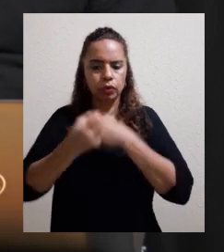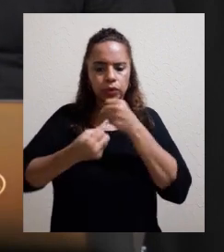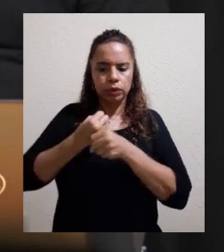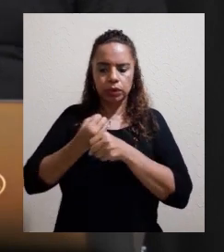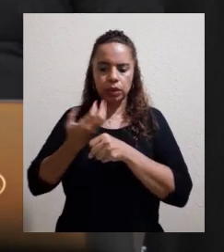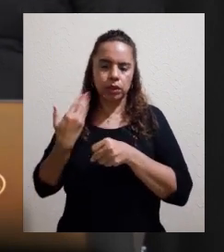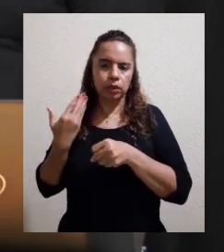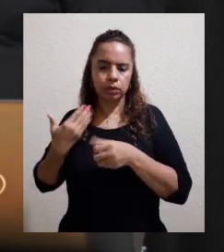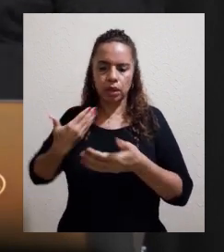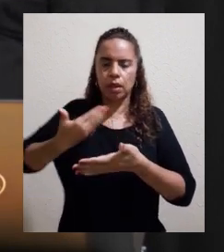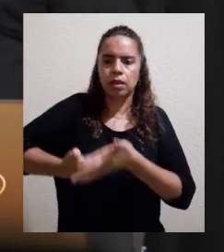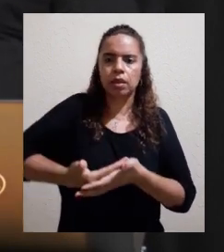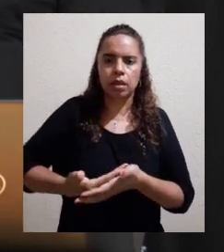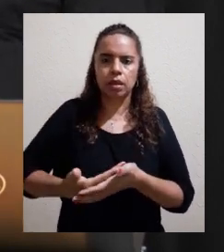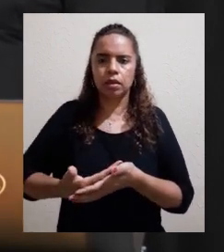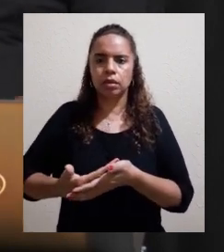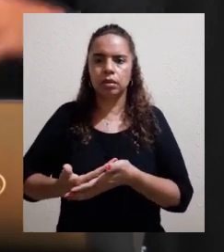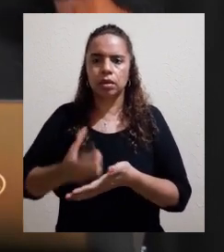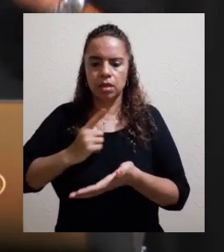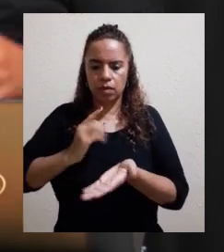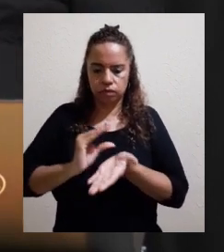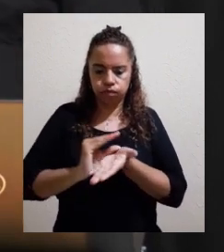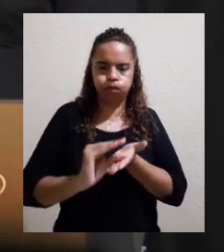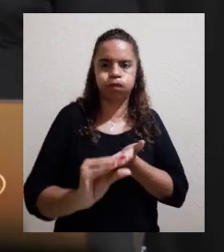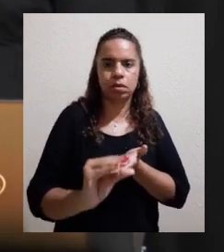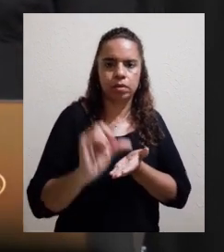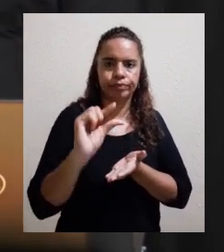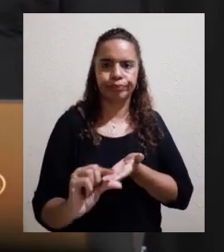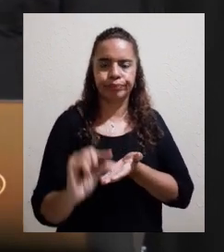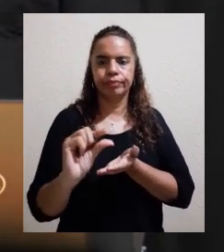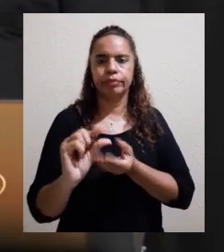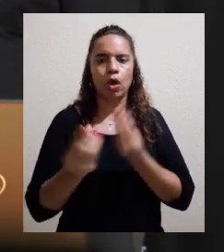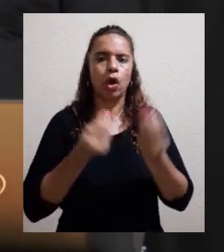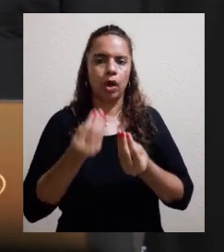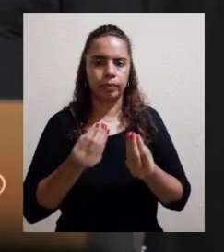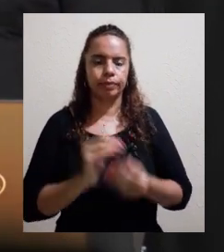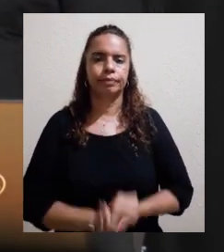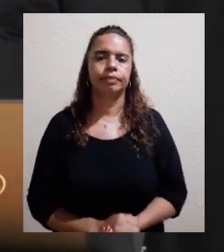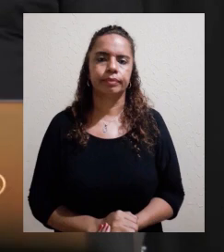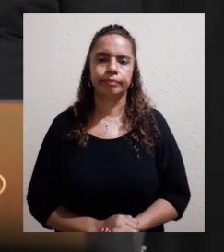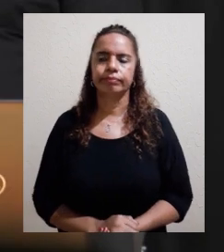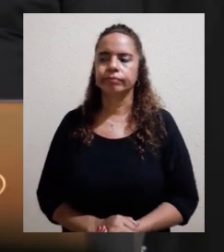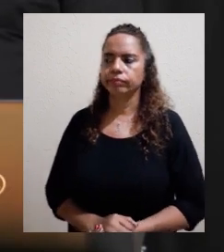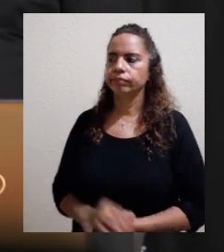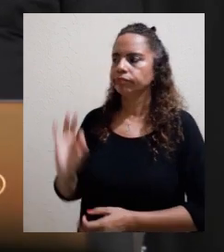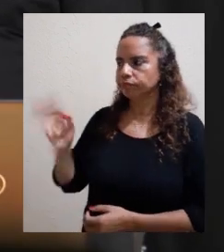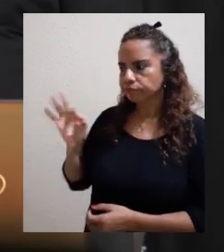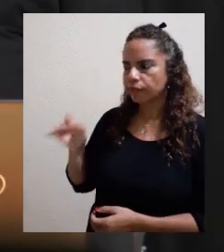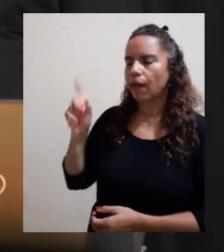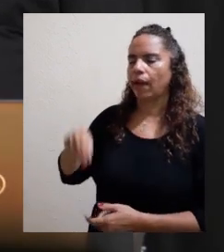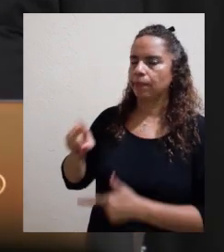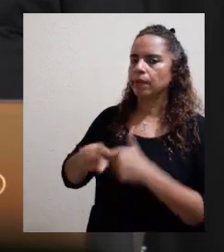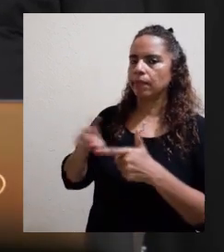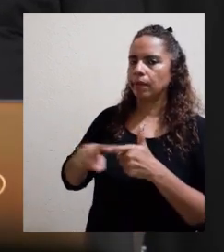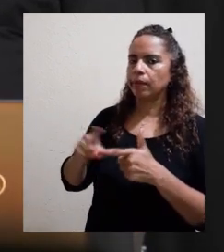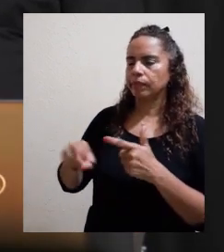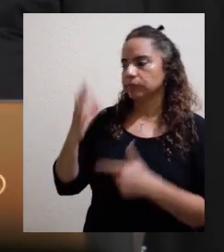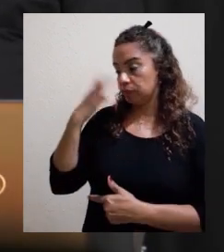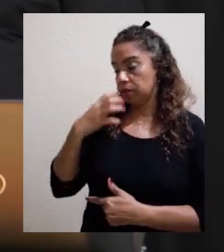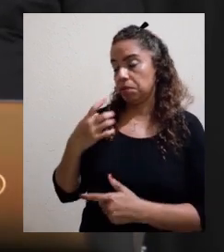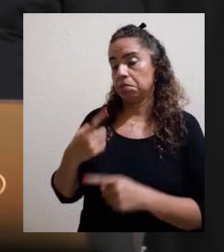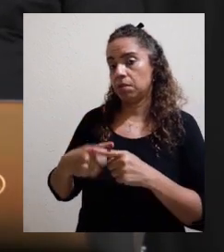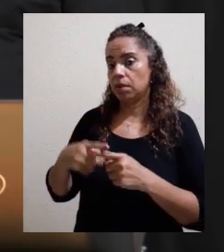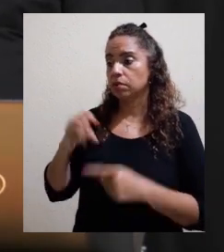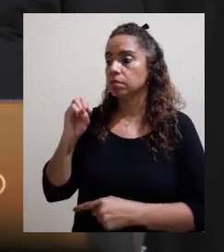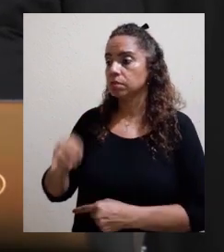nos últimos 2 anos especificamente, né, quando a redução foi mais drástica? É um impacto gigantesco, né? Se você consegue manter o